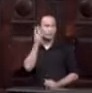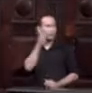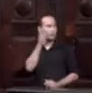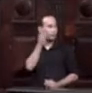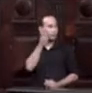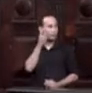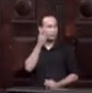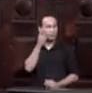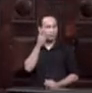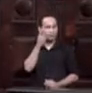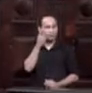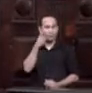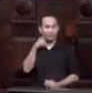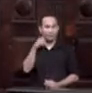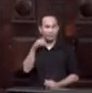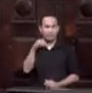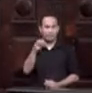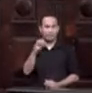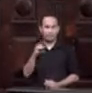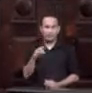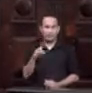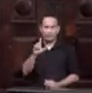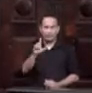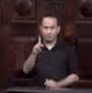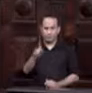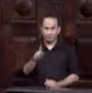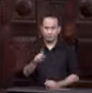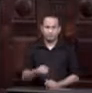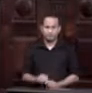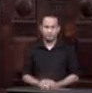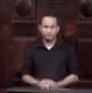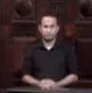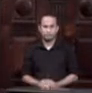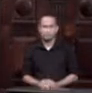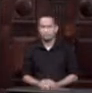deputado, líder do PSDB, Luiz Paulo.